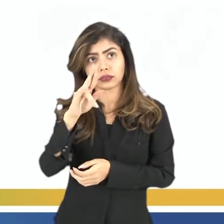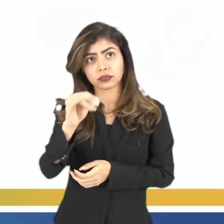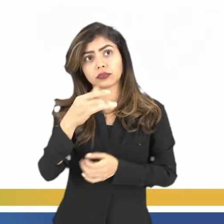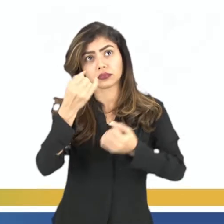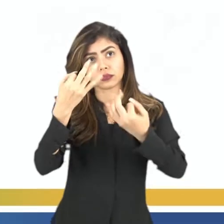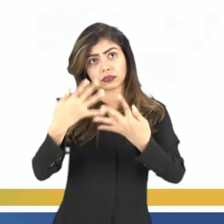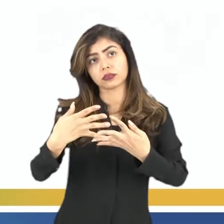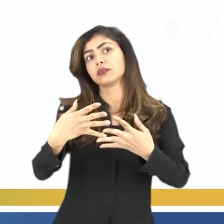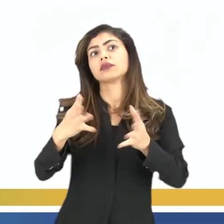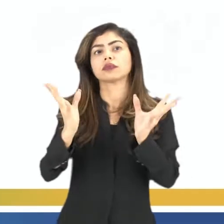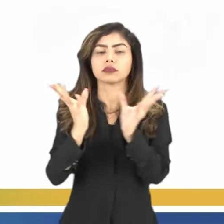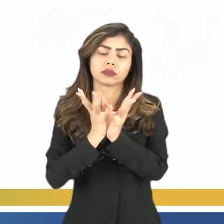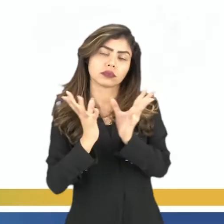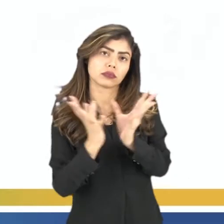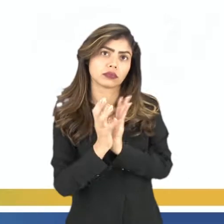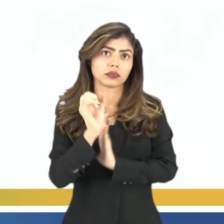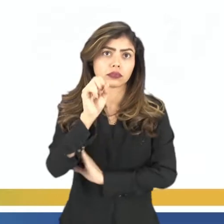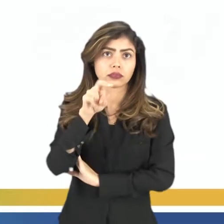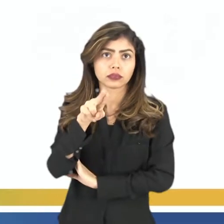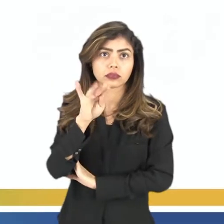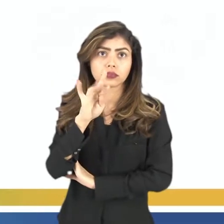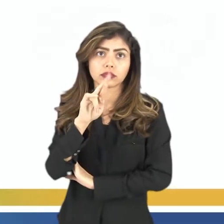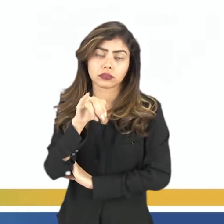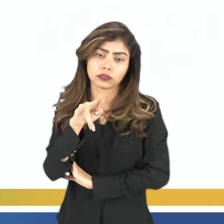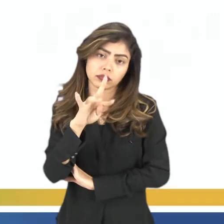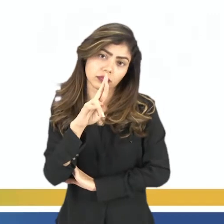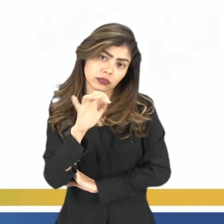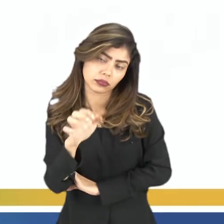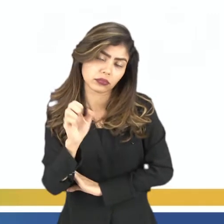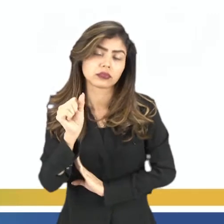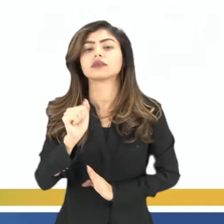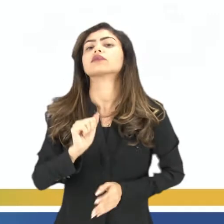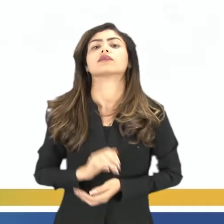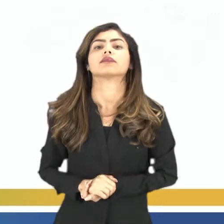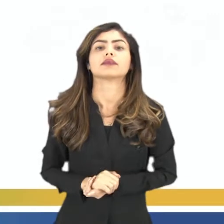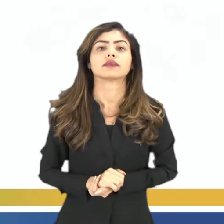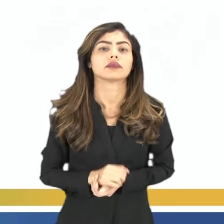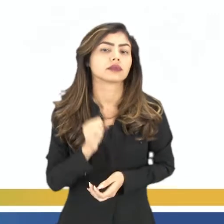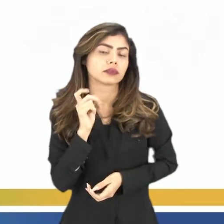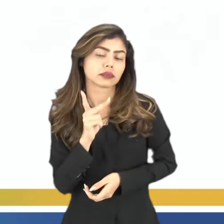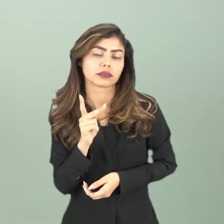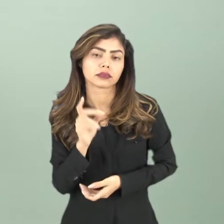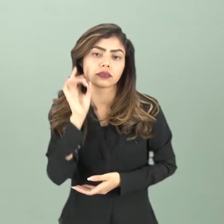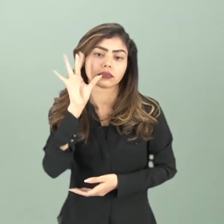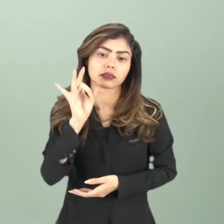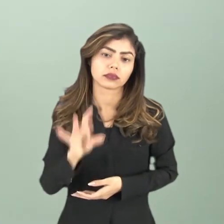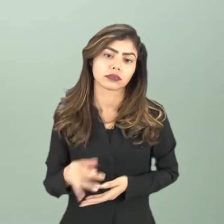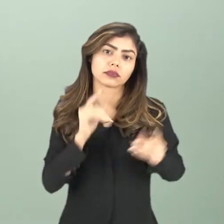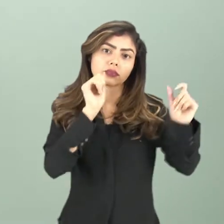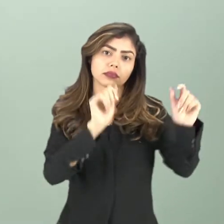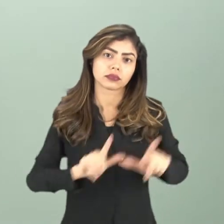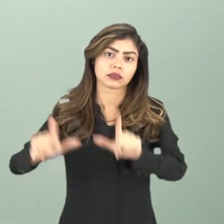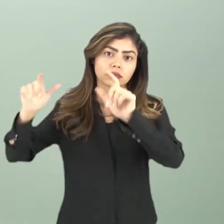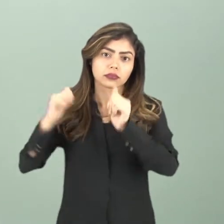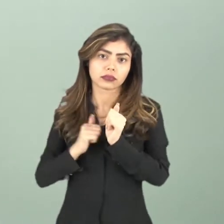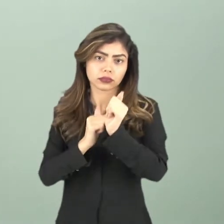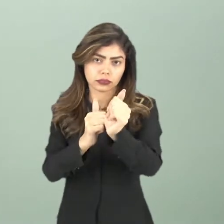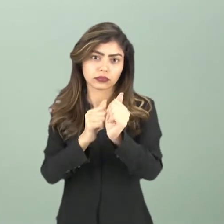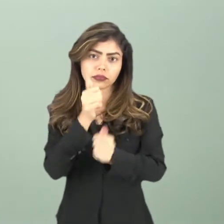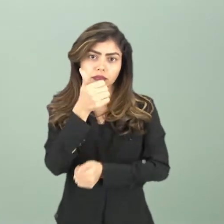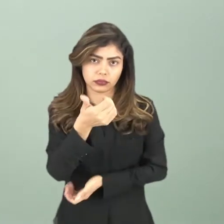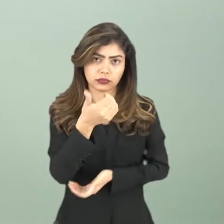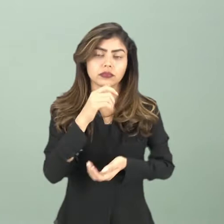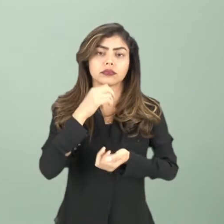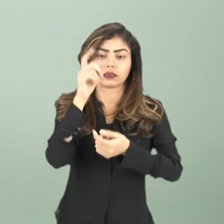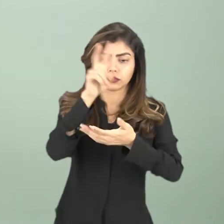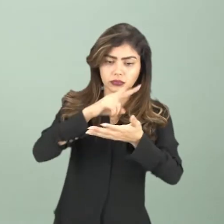disjuntivas, explicativas e conjunções subordinantes. ok? Então, eu peço para vocês que acompanhem no slide,